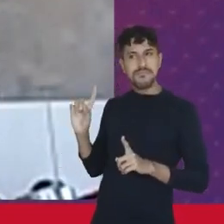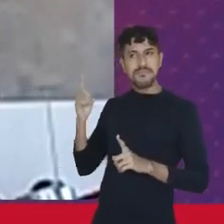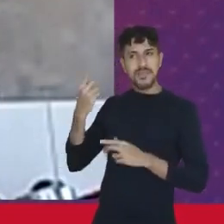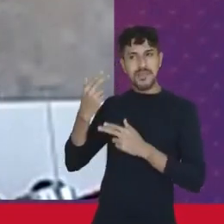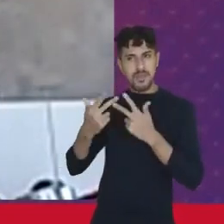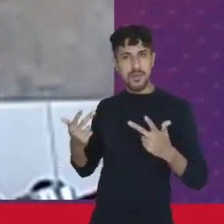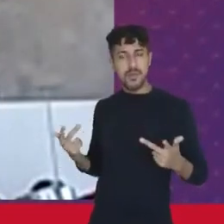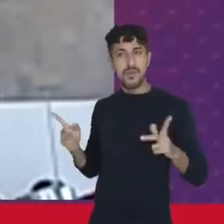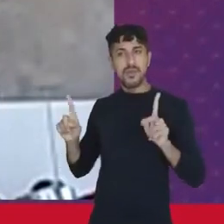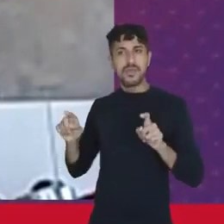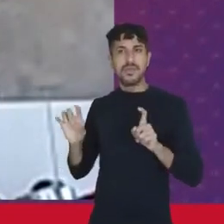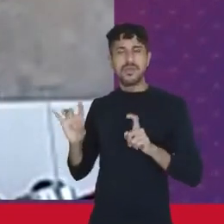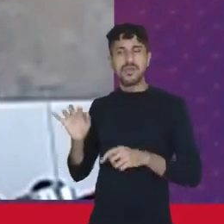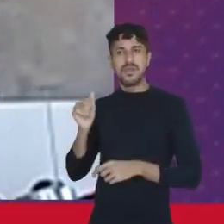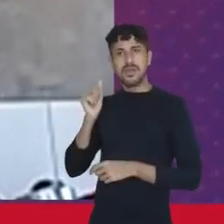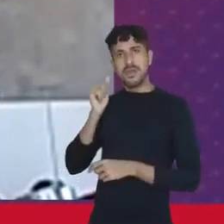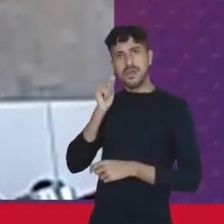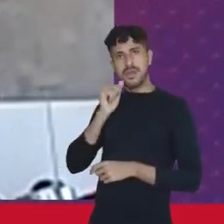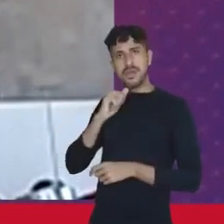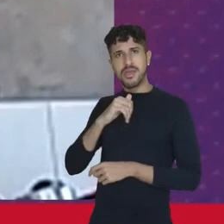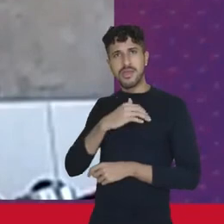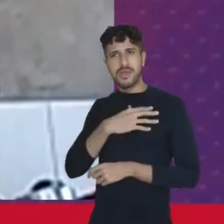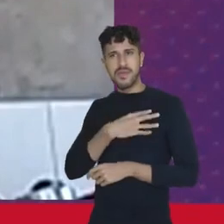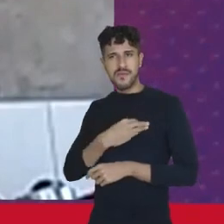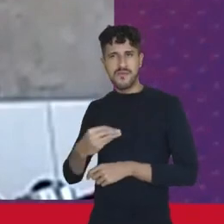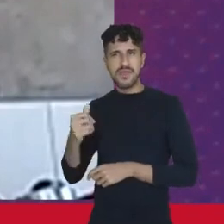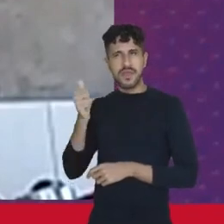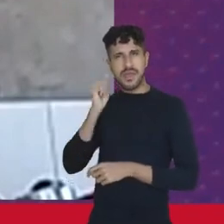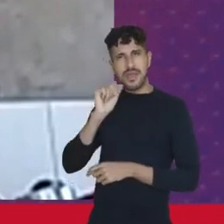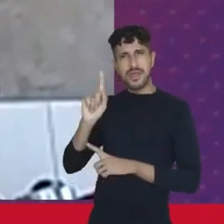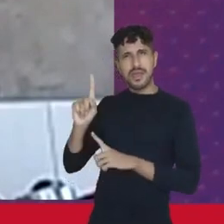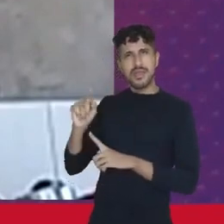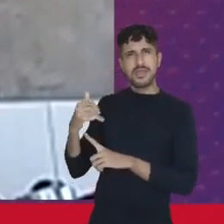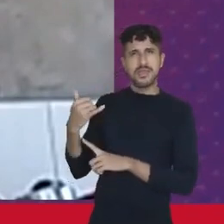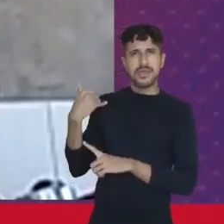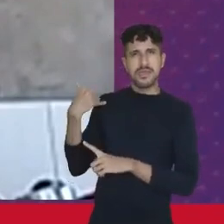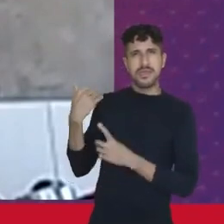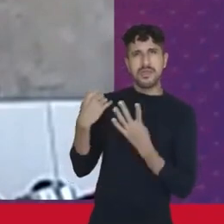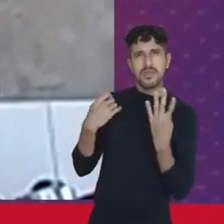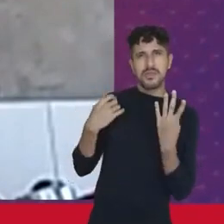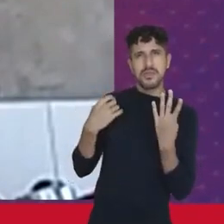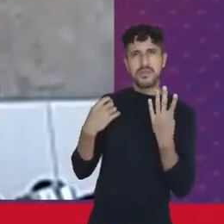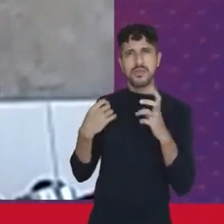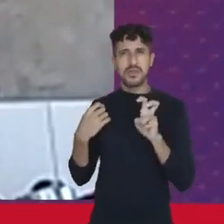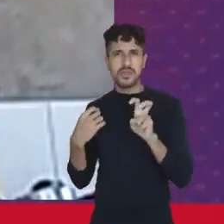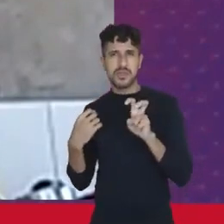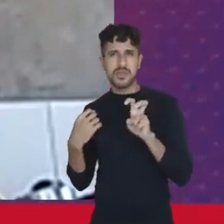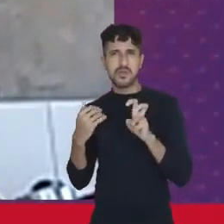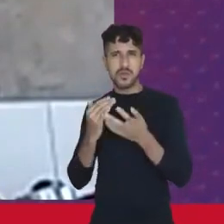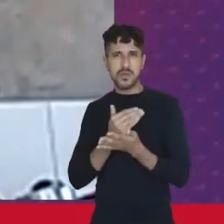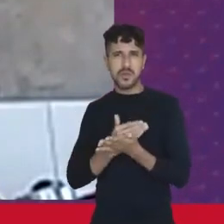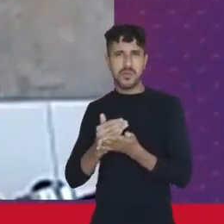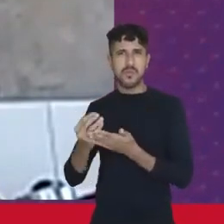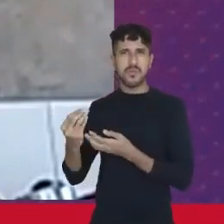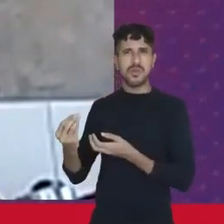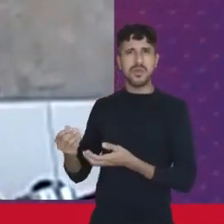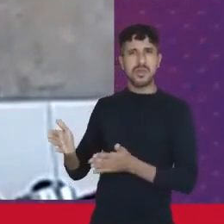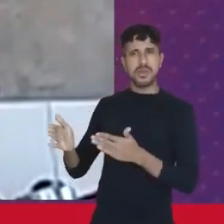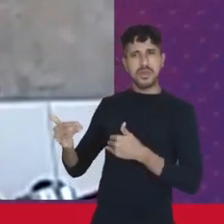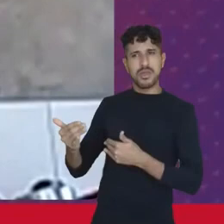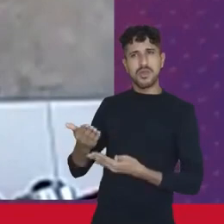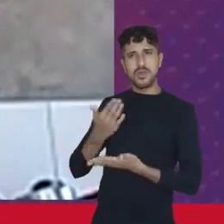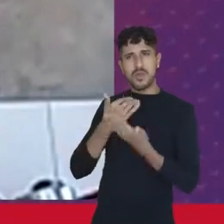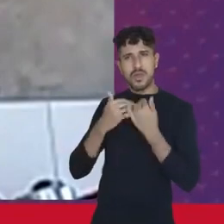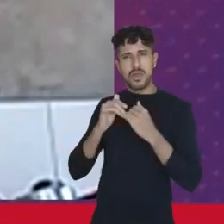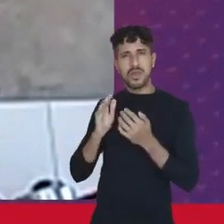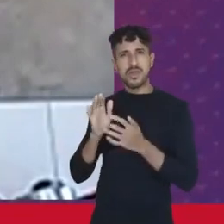eu recebia só da minha menina. Ela tinha acho que uns 4, 5 anos quando eu comecei a receber o